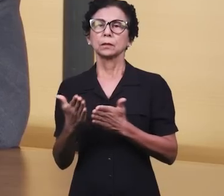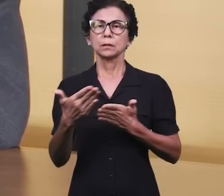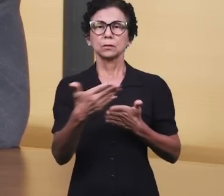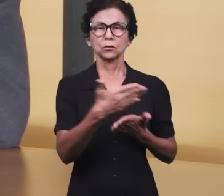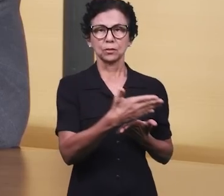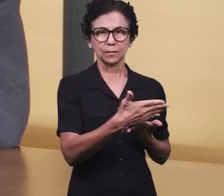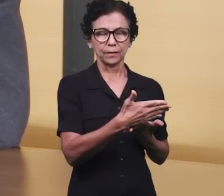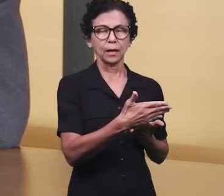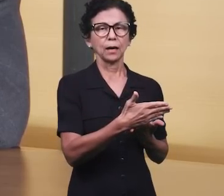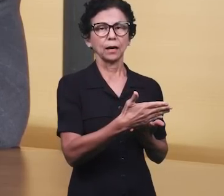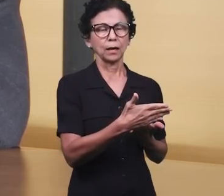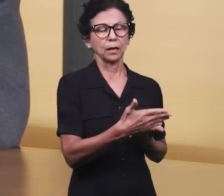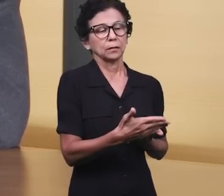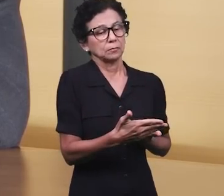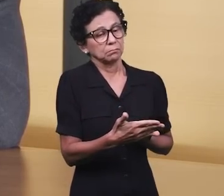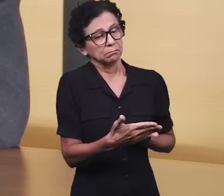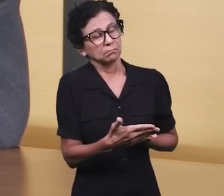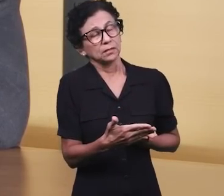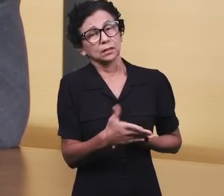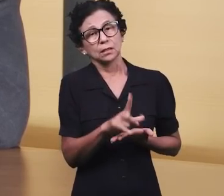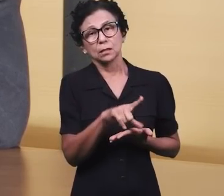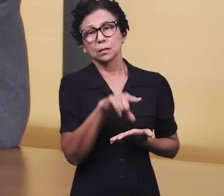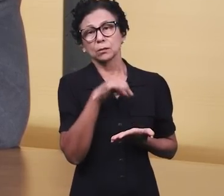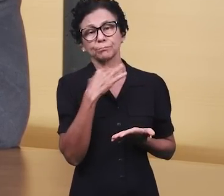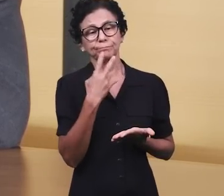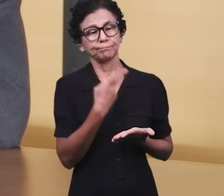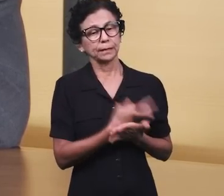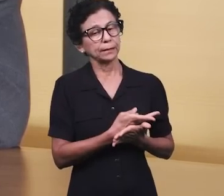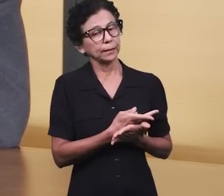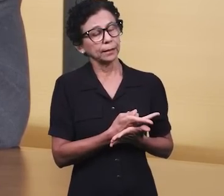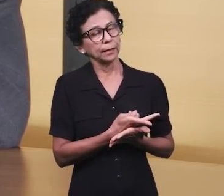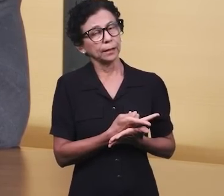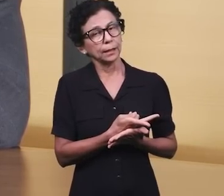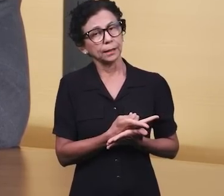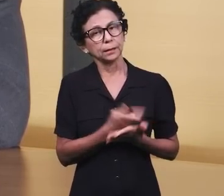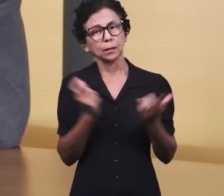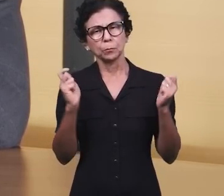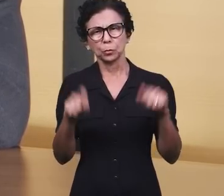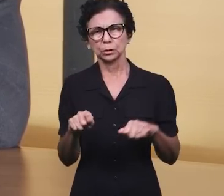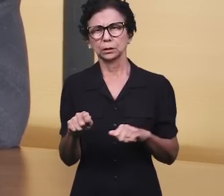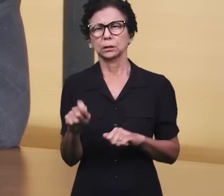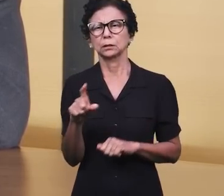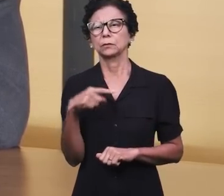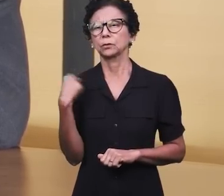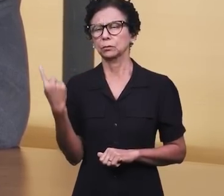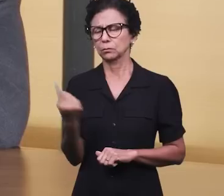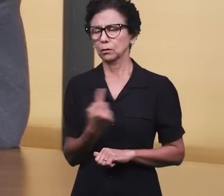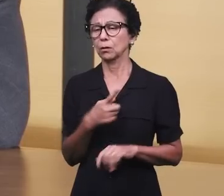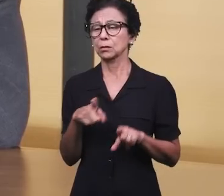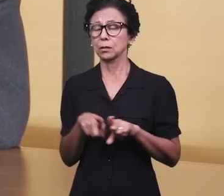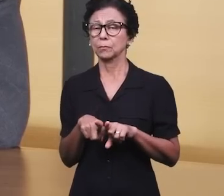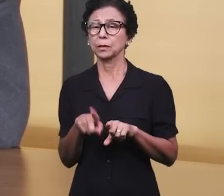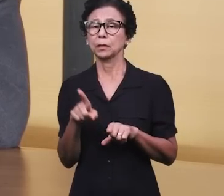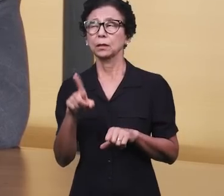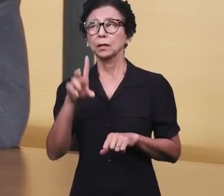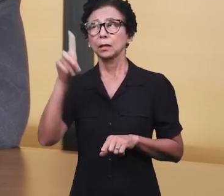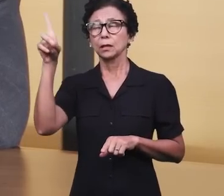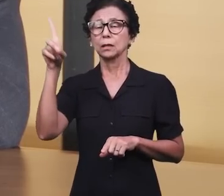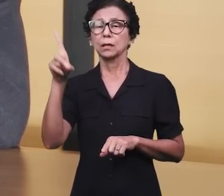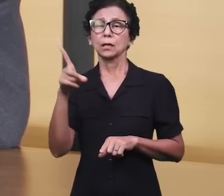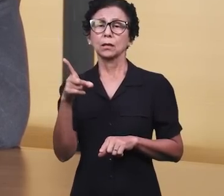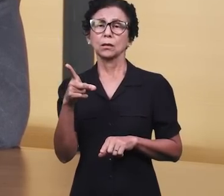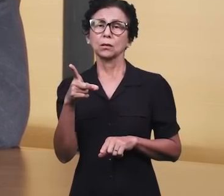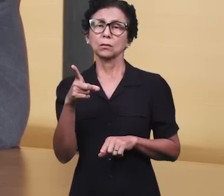tem que tomar uma decisão e está nele a questão de todos nós também, que Deus nos deixou